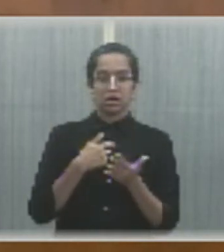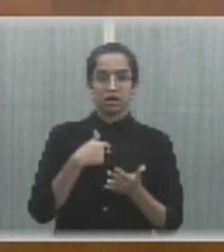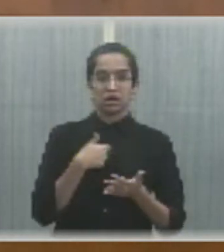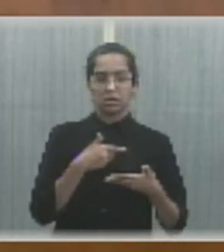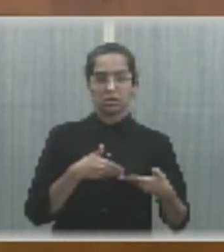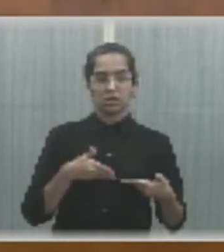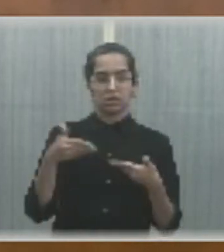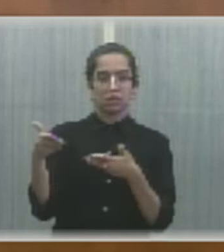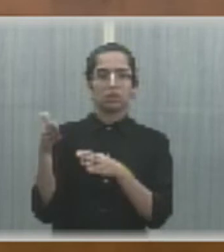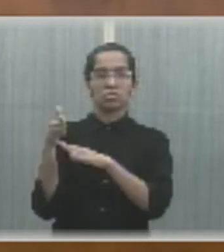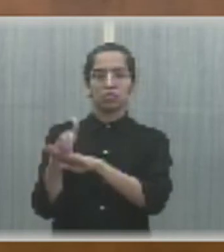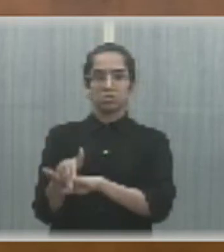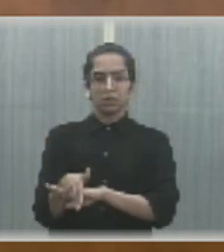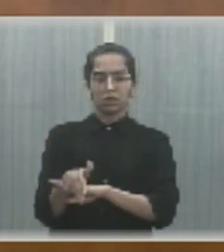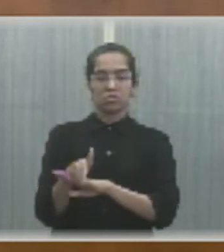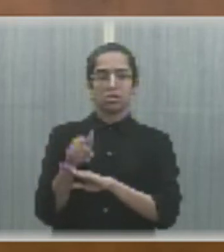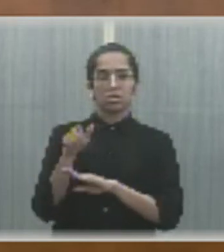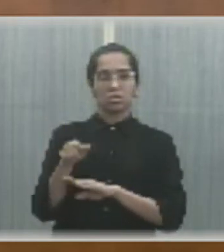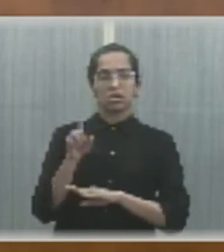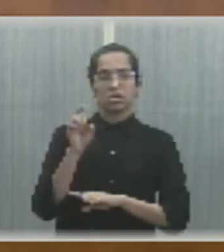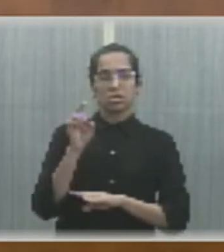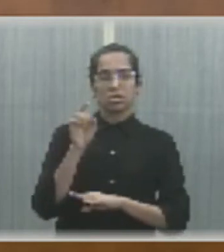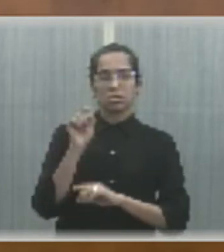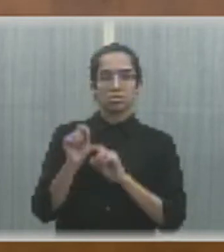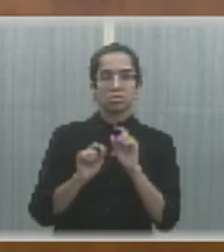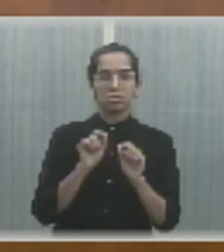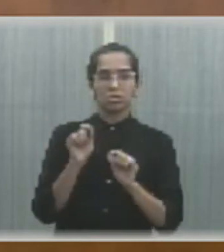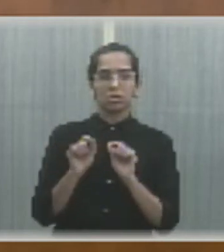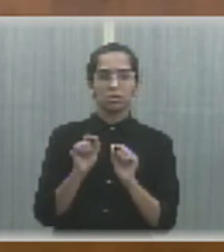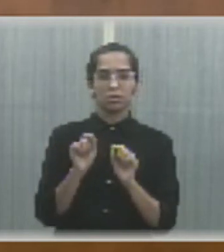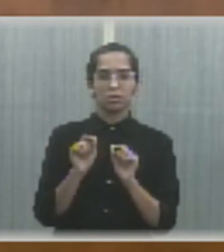para ir, fui, lá só faltaram colocar